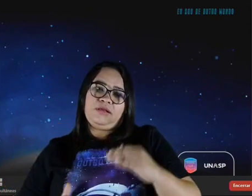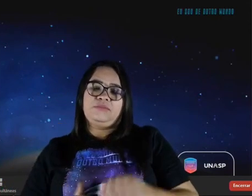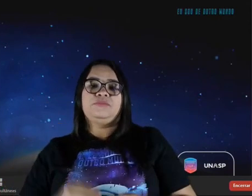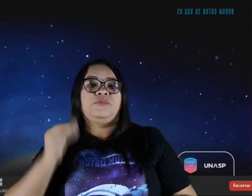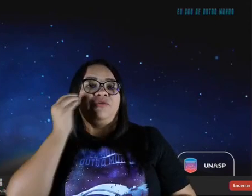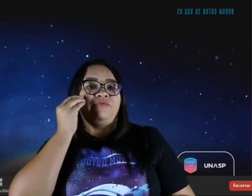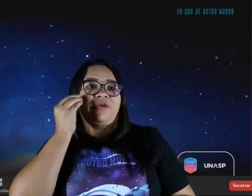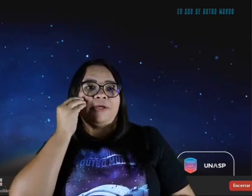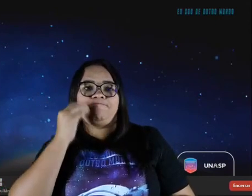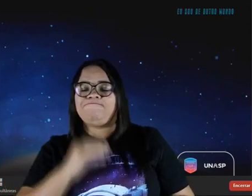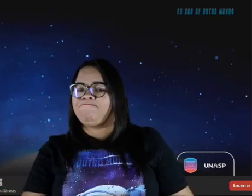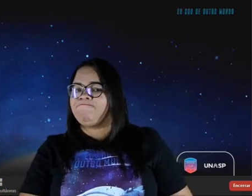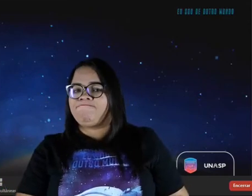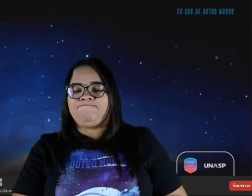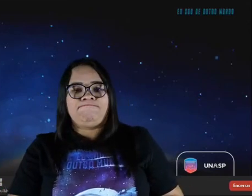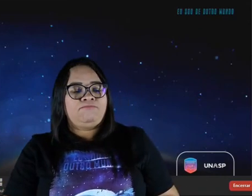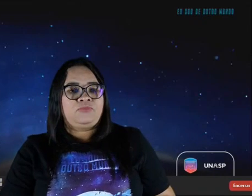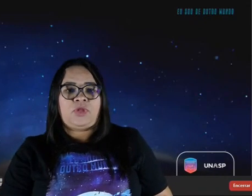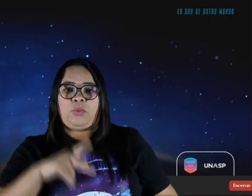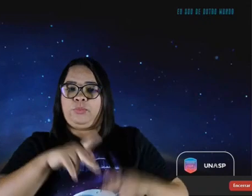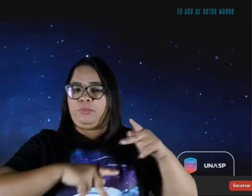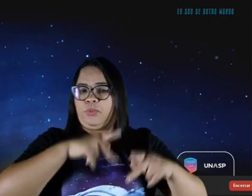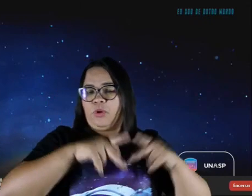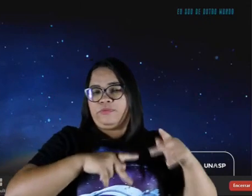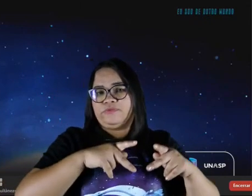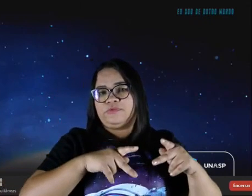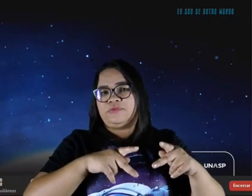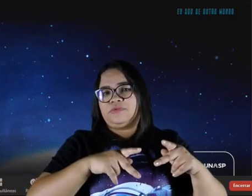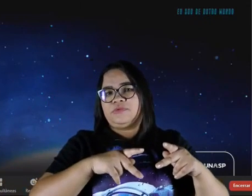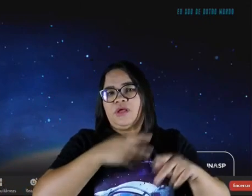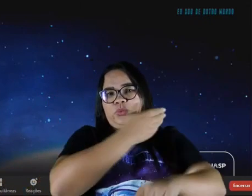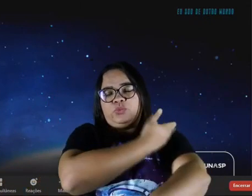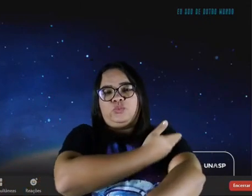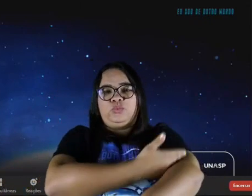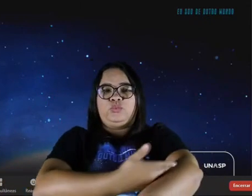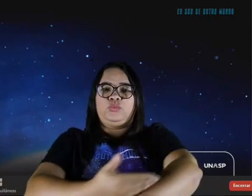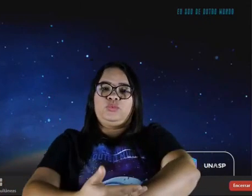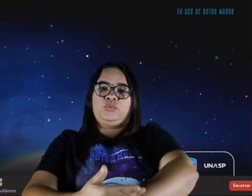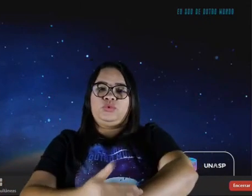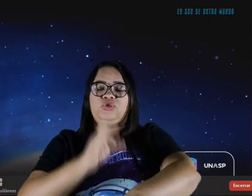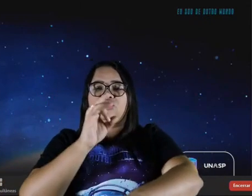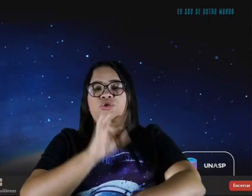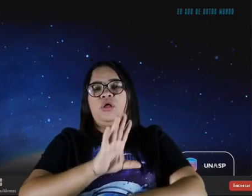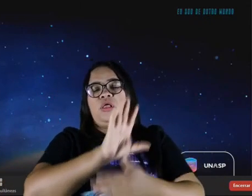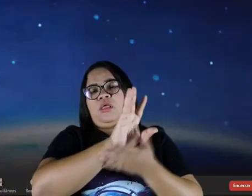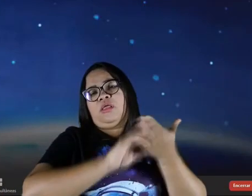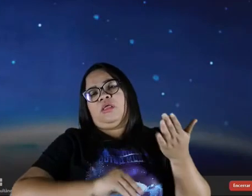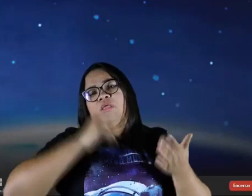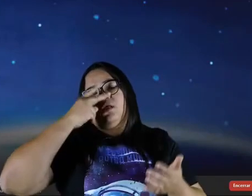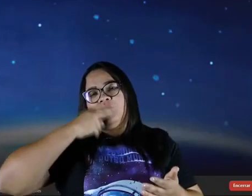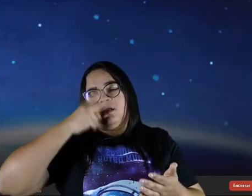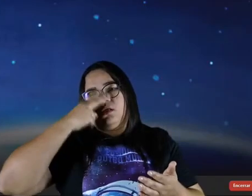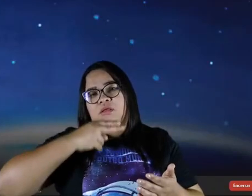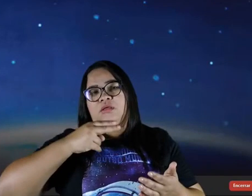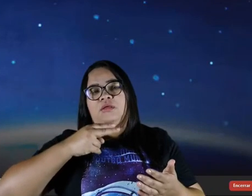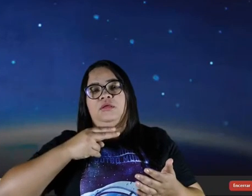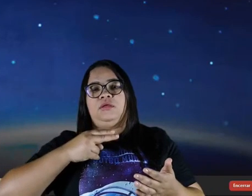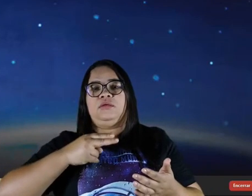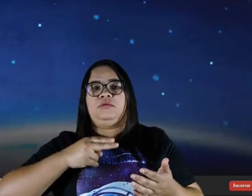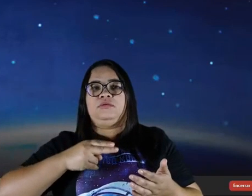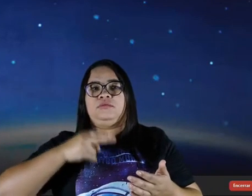que, infelizmente, o nosso povo às vezes está acostumado a ficar repetindo alguns